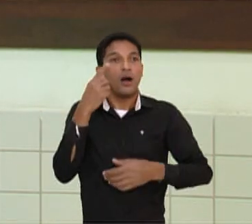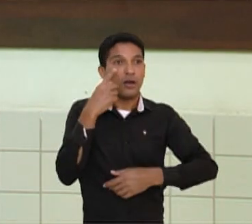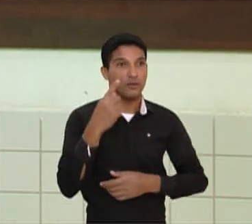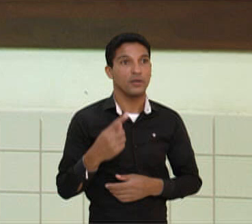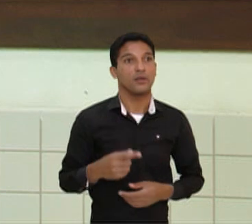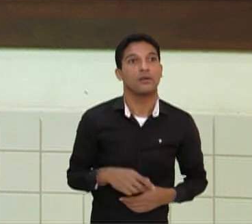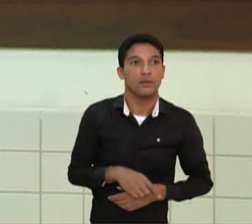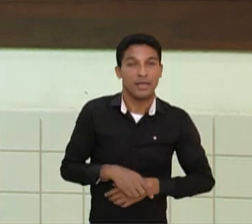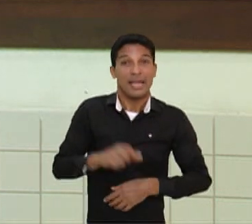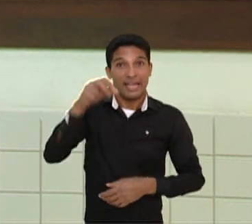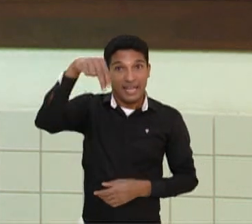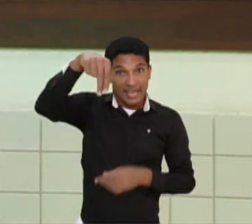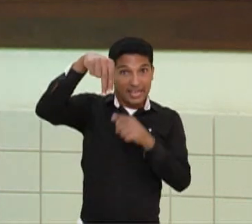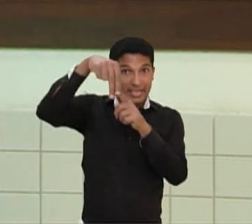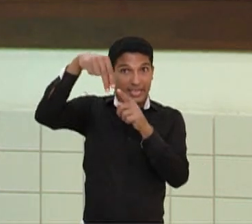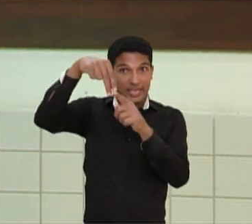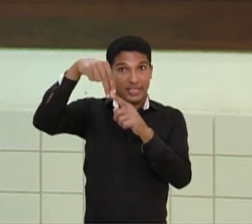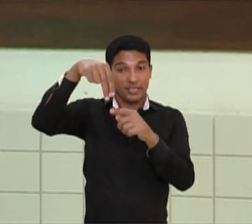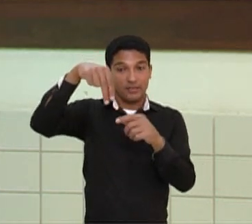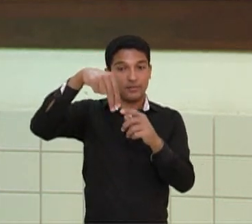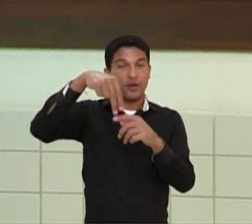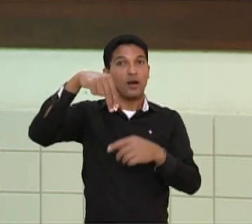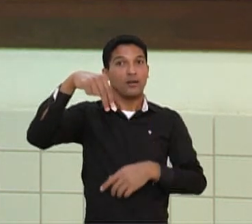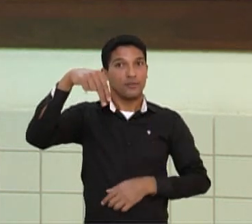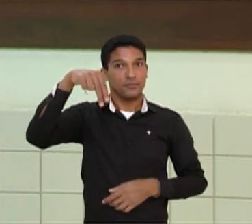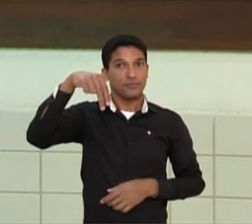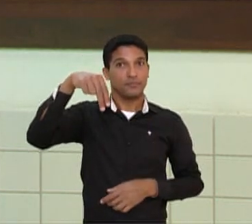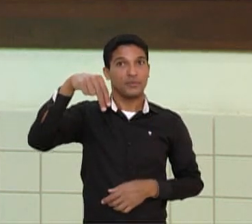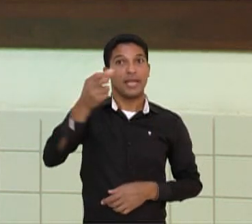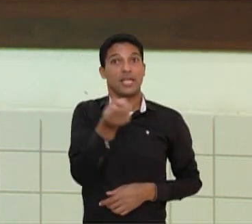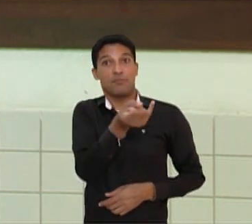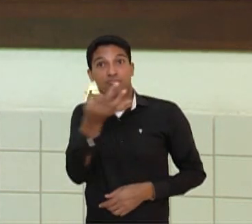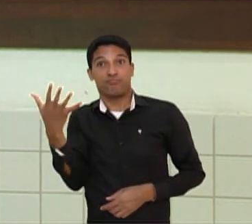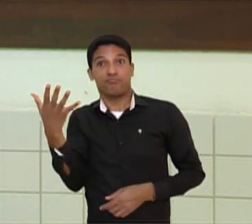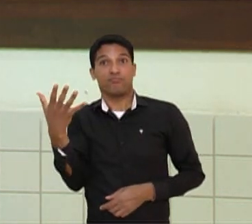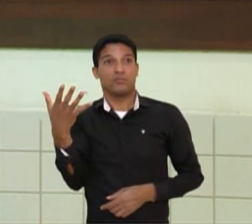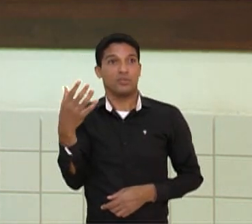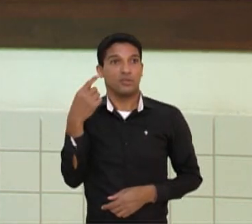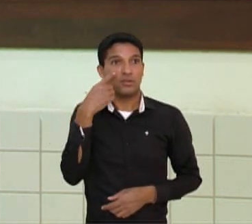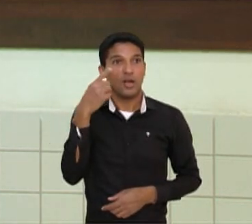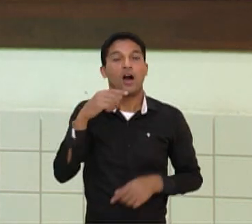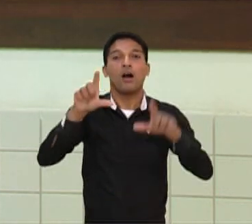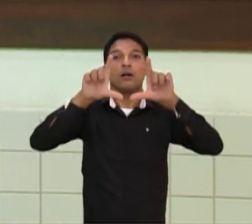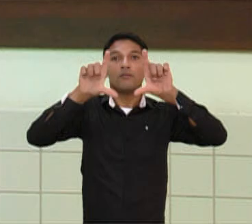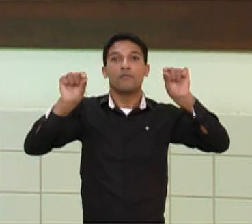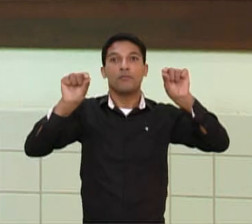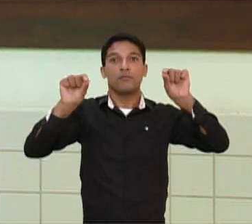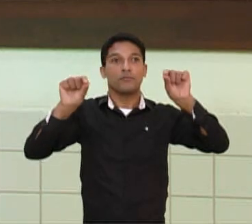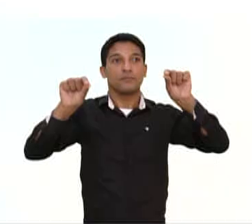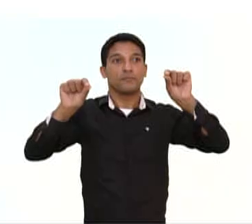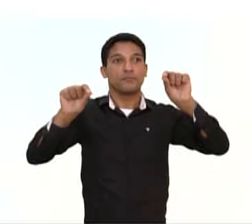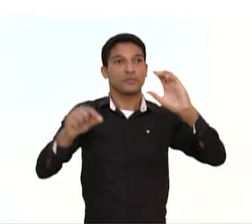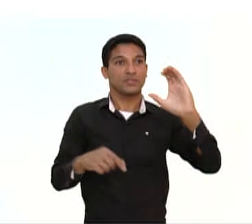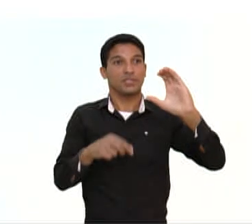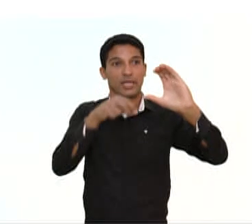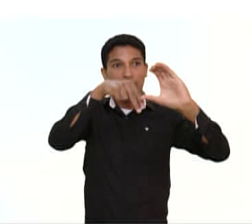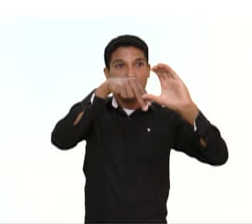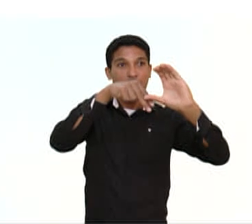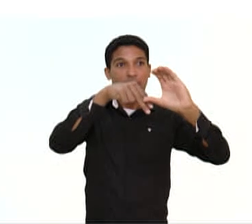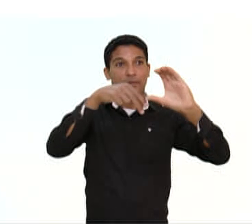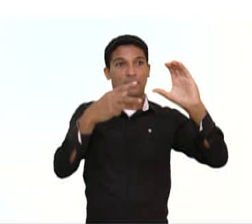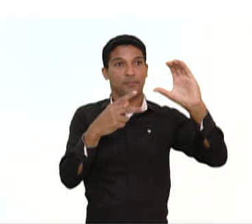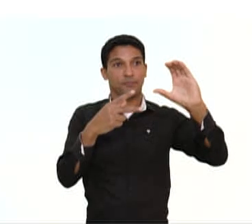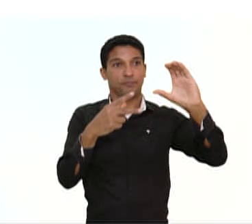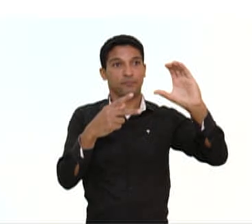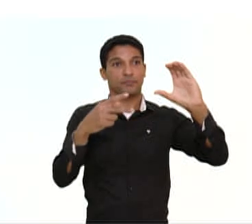n elementos tomados de P a P, é definida por essa equação bonitinha aqui, ó. C, n, P, n